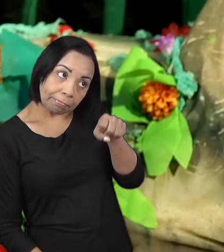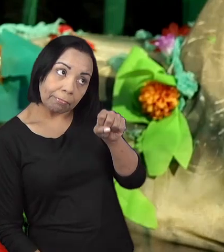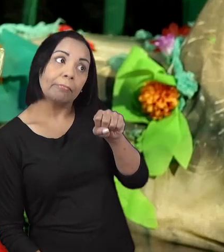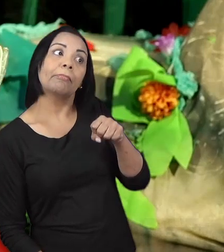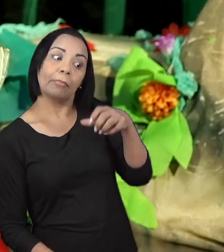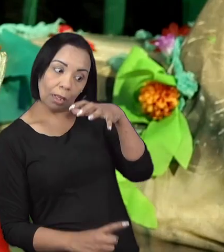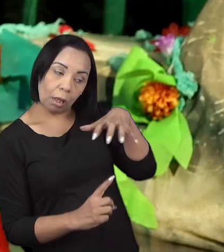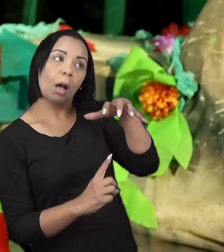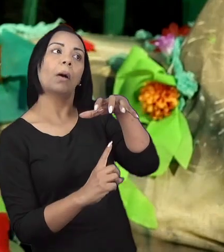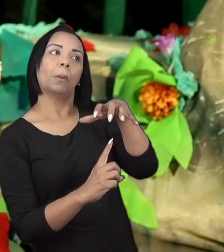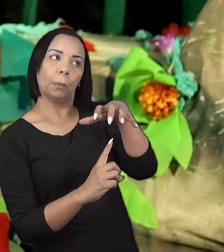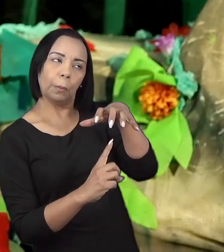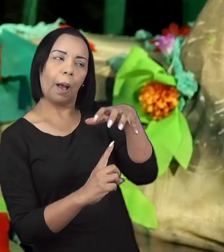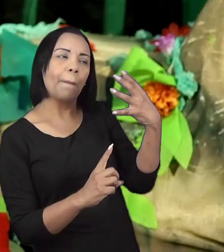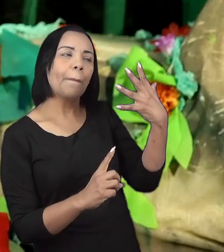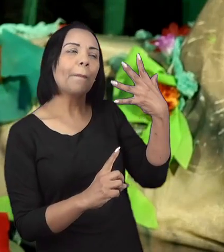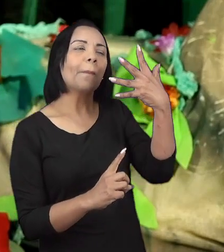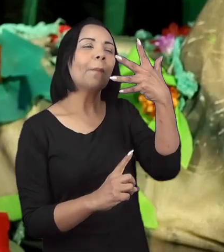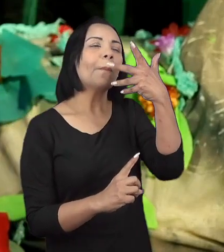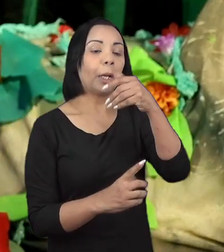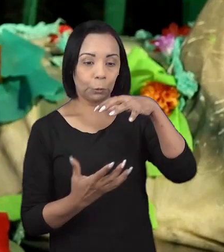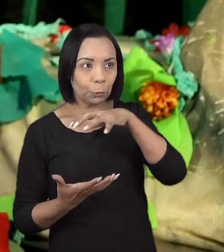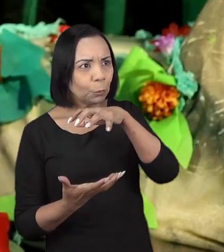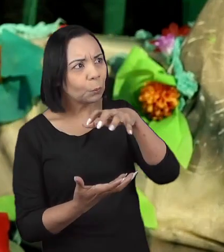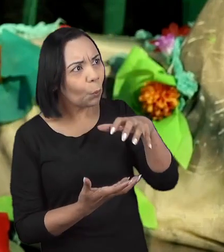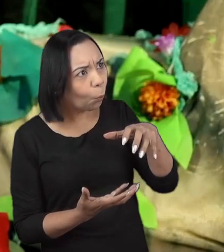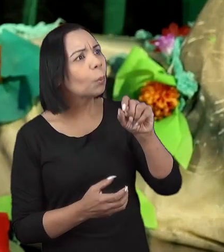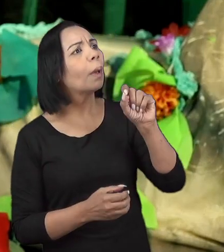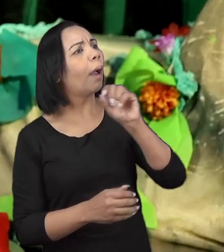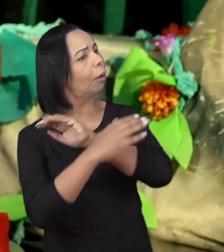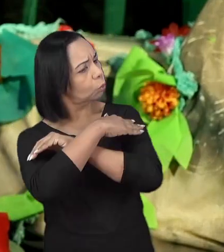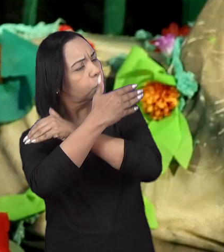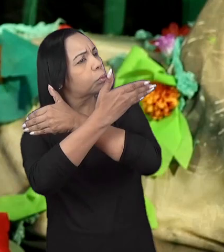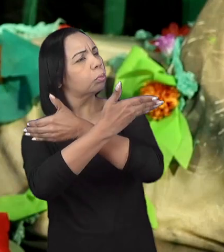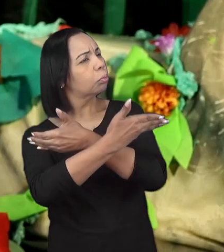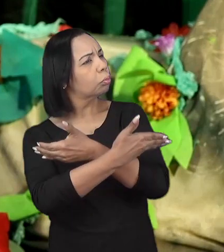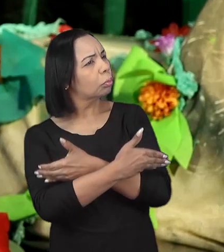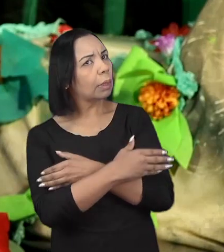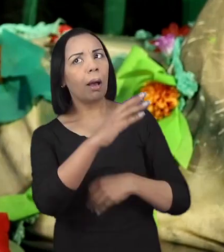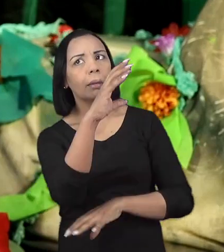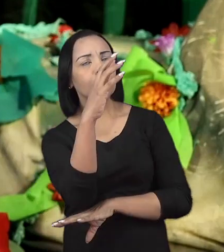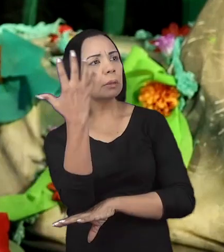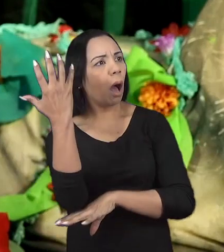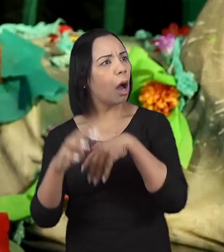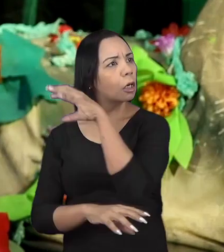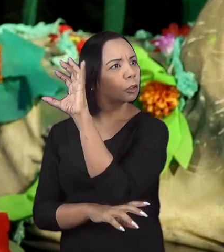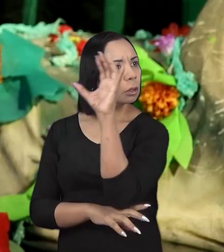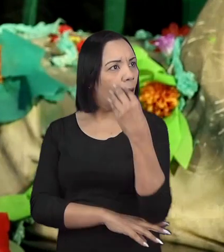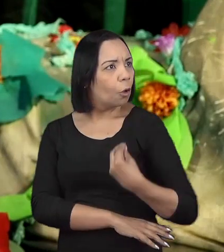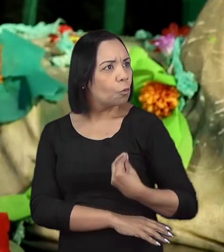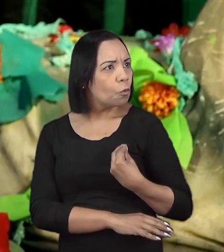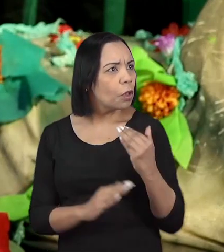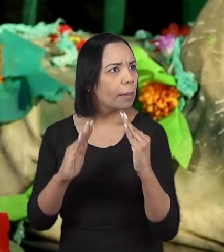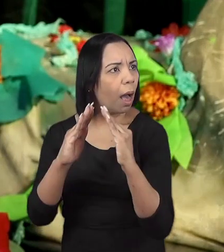querida rainha, a mais bela do mundo é Branca de Neve, que está na floresta, escondida